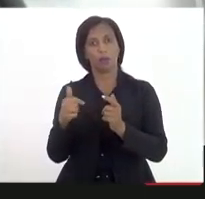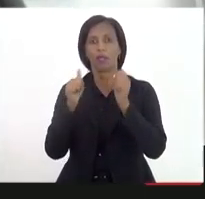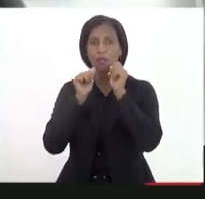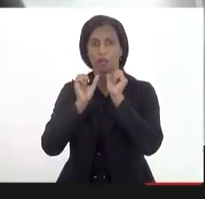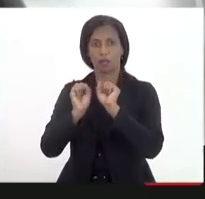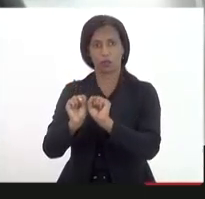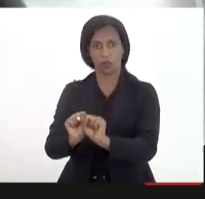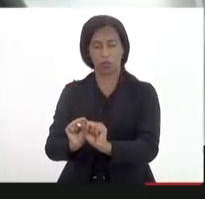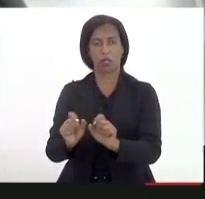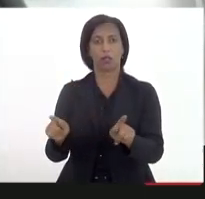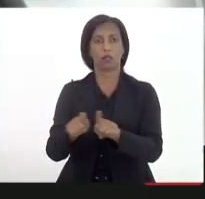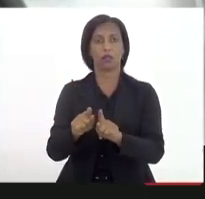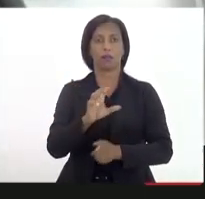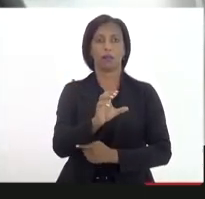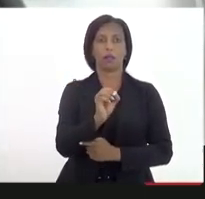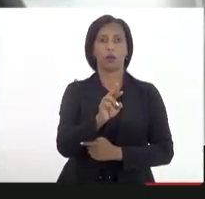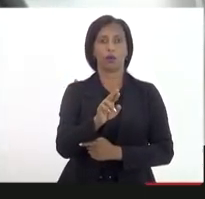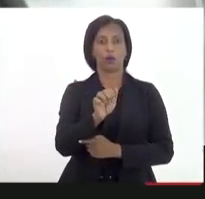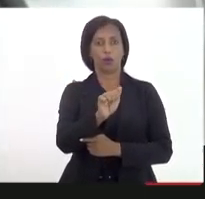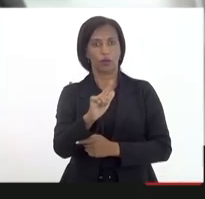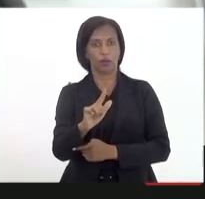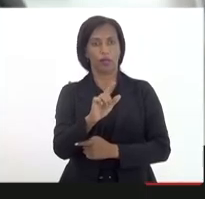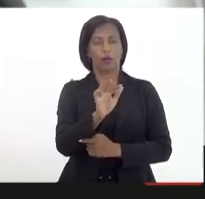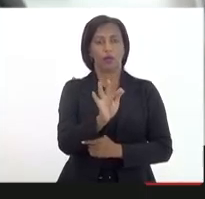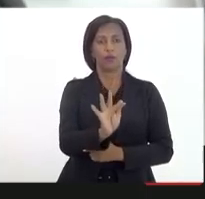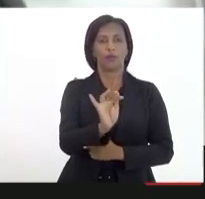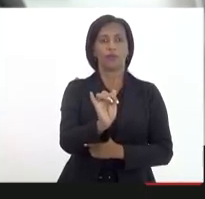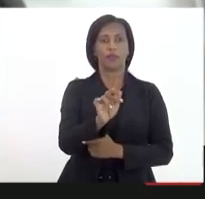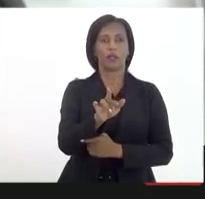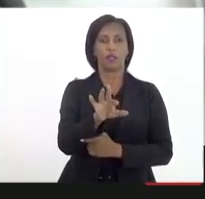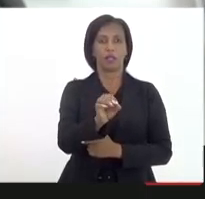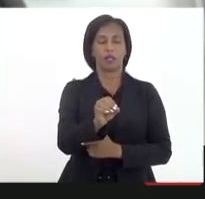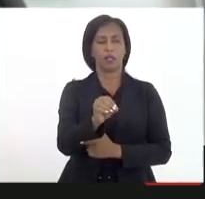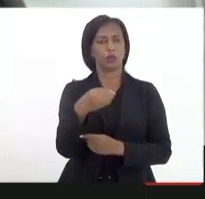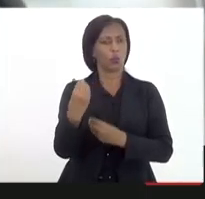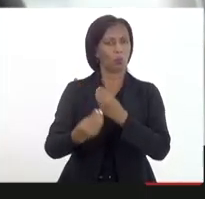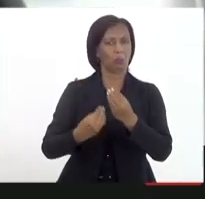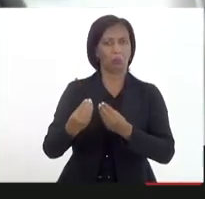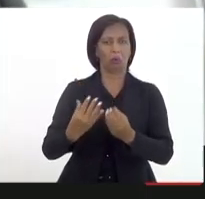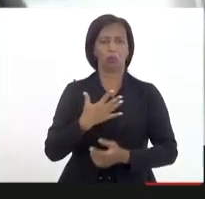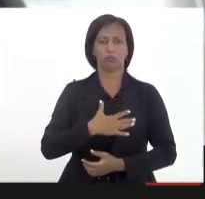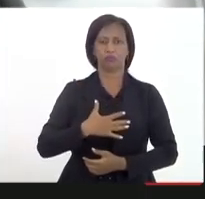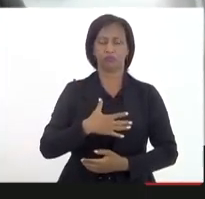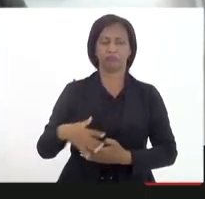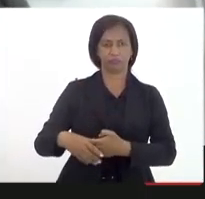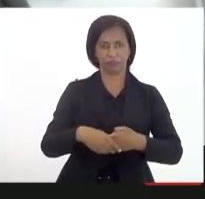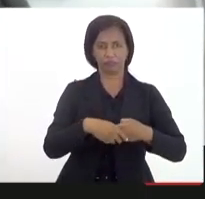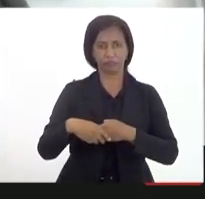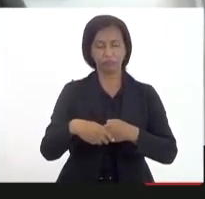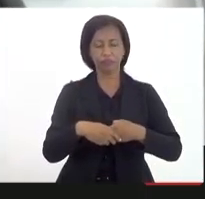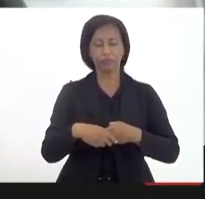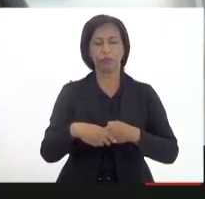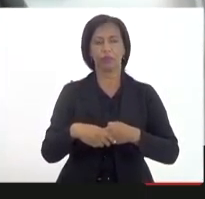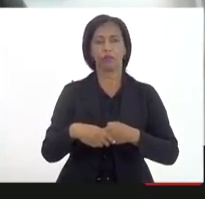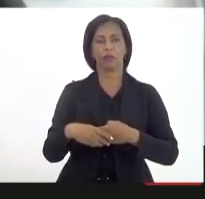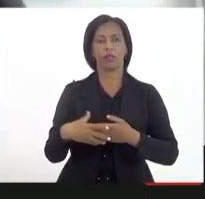o Coronel Figueiredo secretário de estado da Polícia Militar pela forma sempre harmoniosa que trabalha conosco